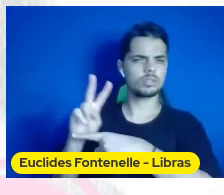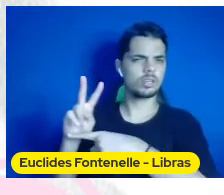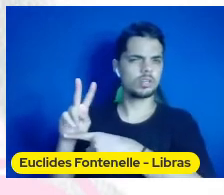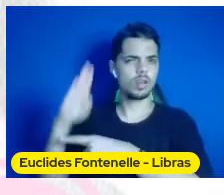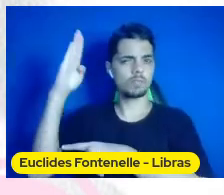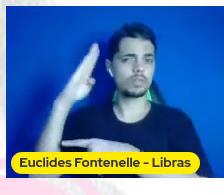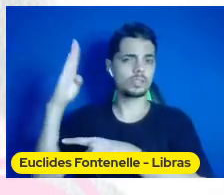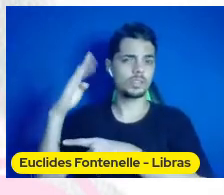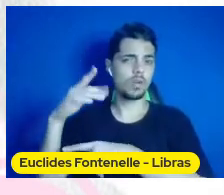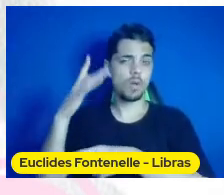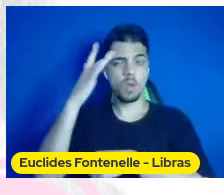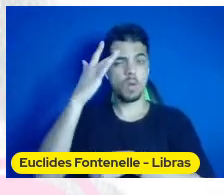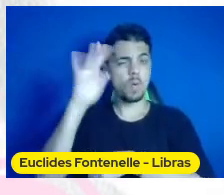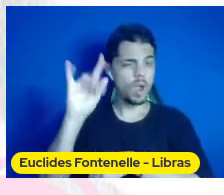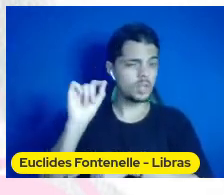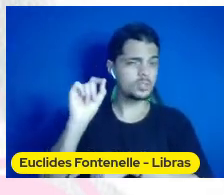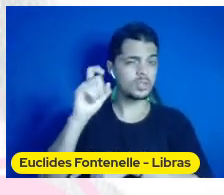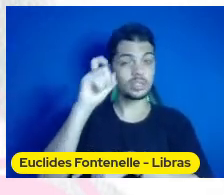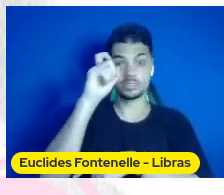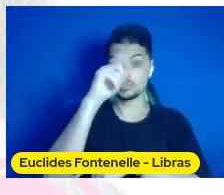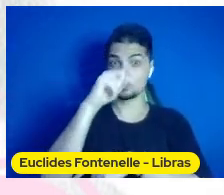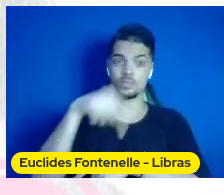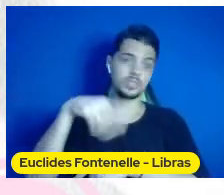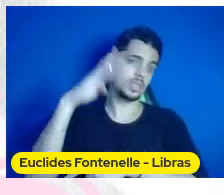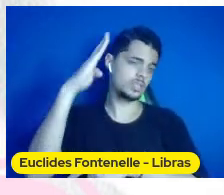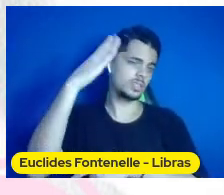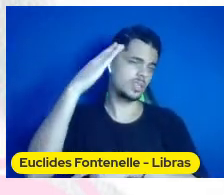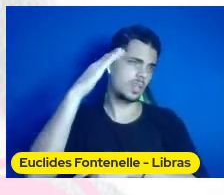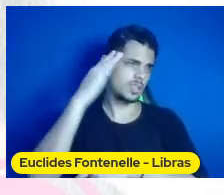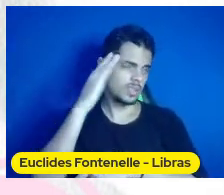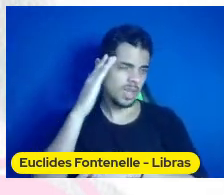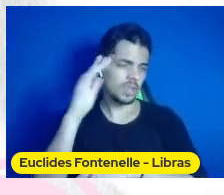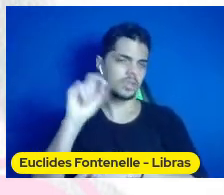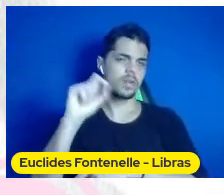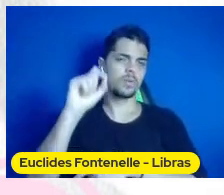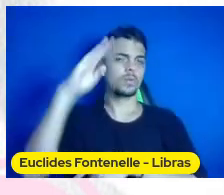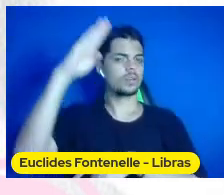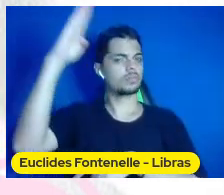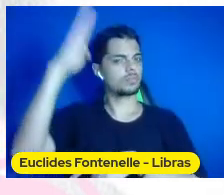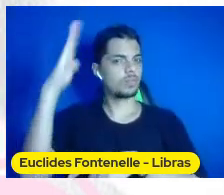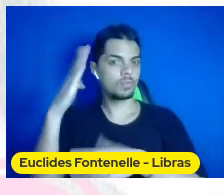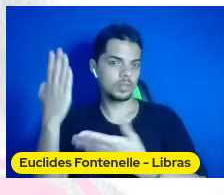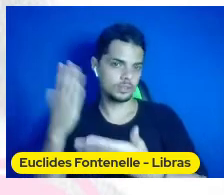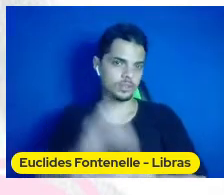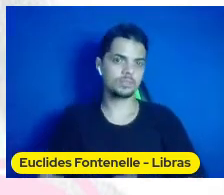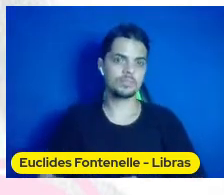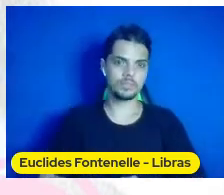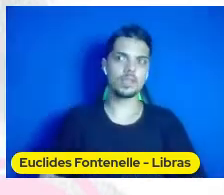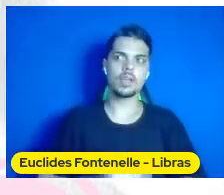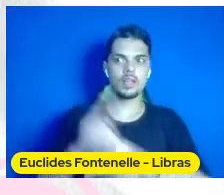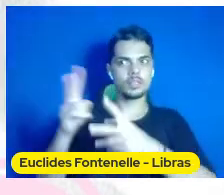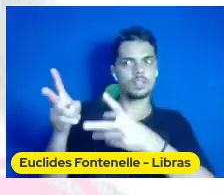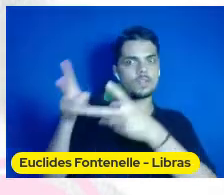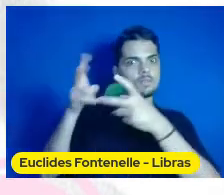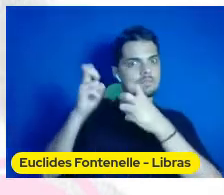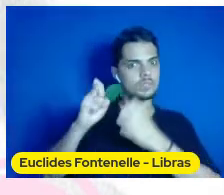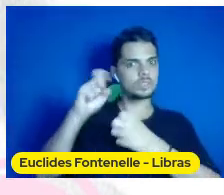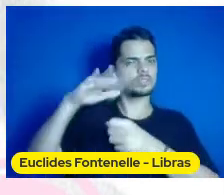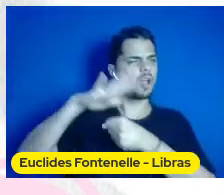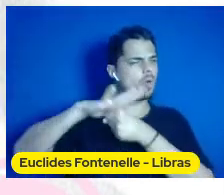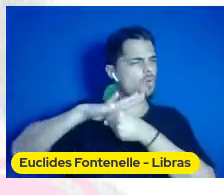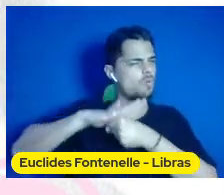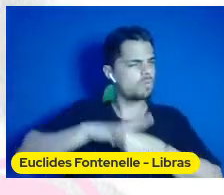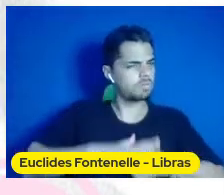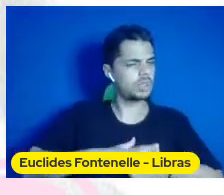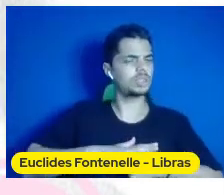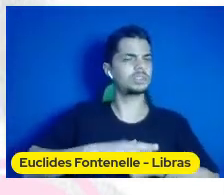o Brasil em si. Eu acho que elas estavam se sentindo vendo essa opressão e essa ameaça